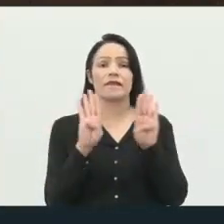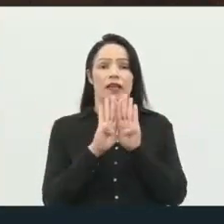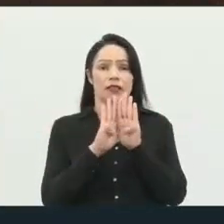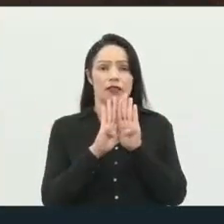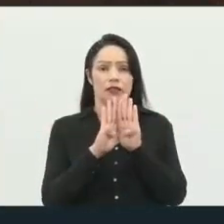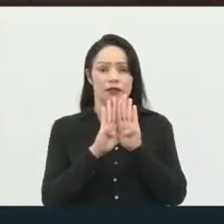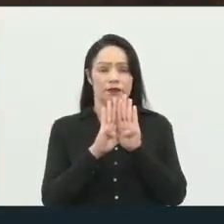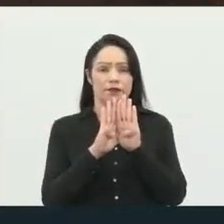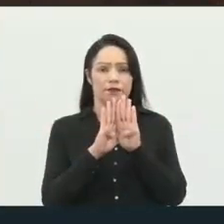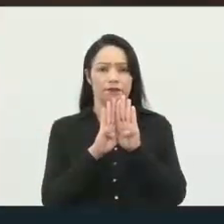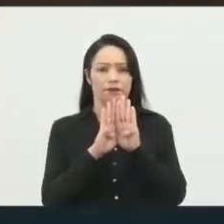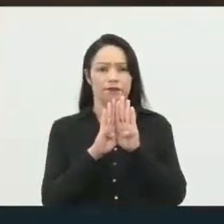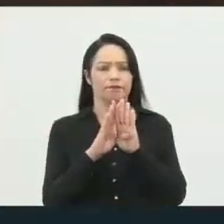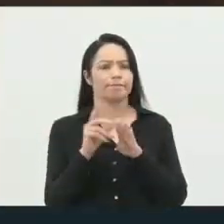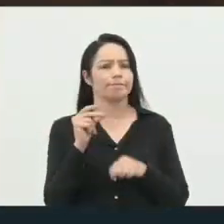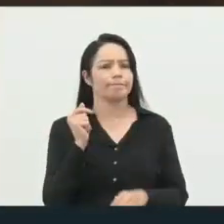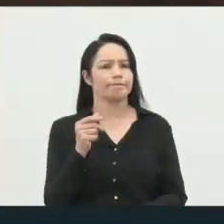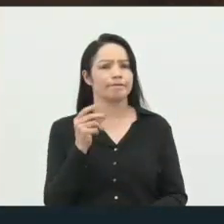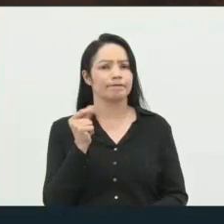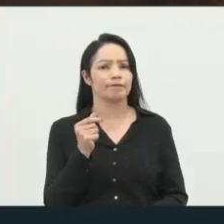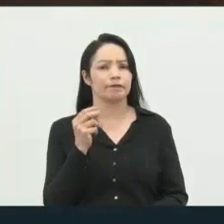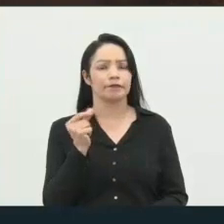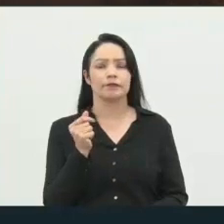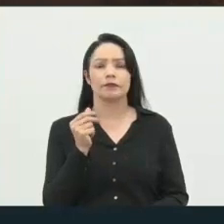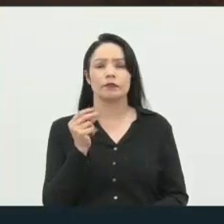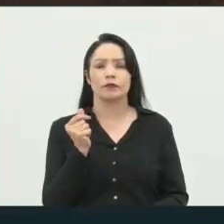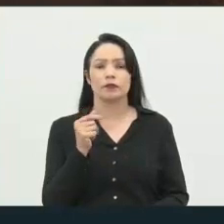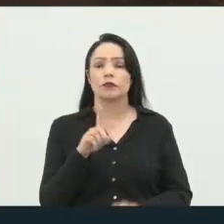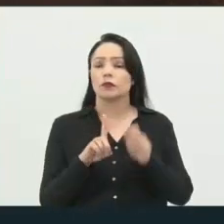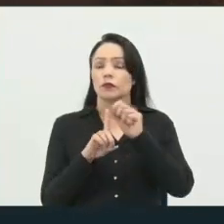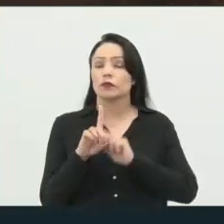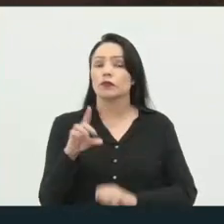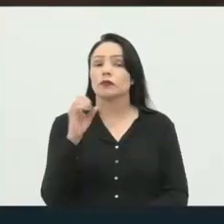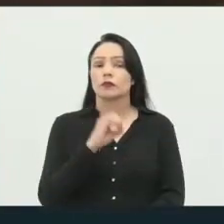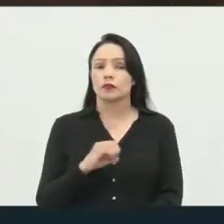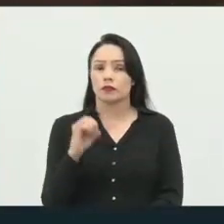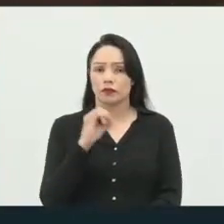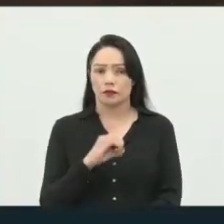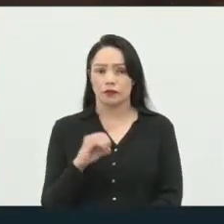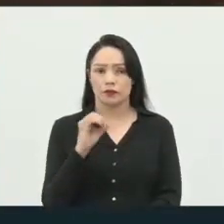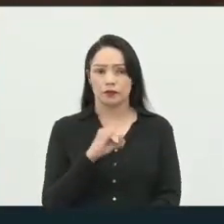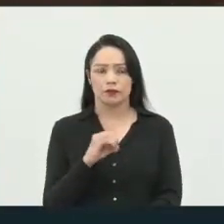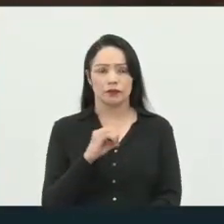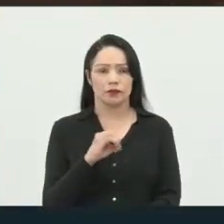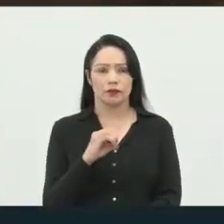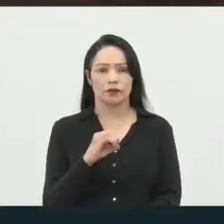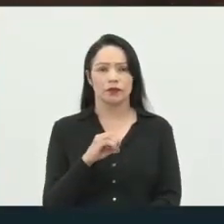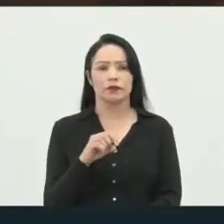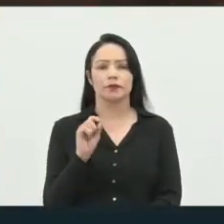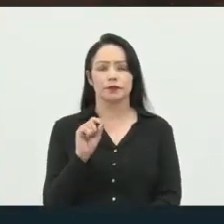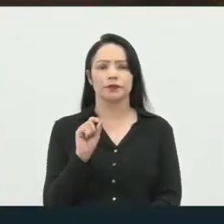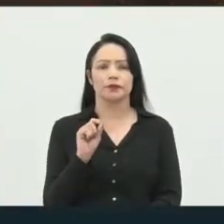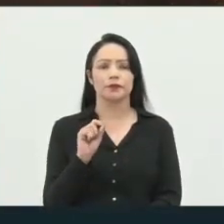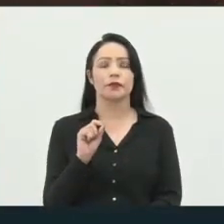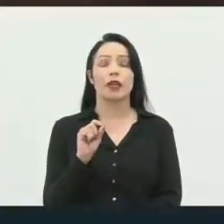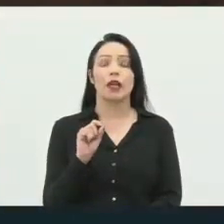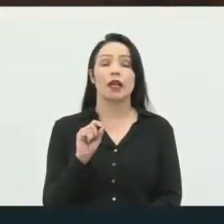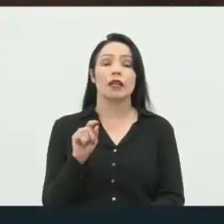desde desde Outubro em relação acessibilidade